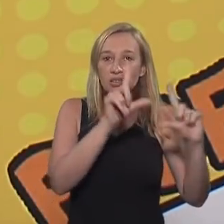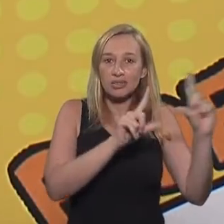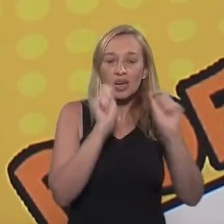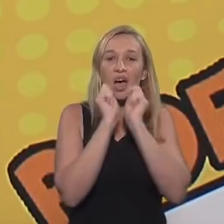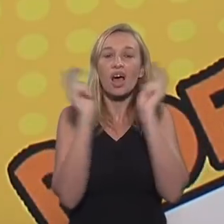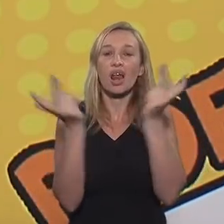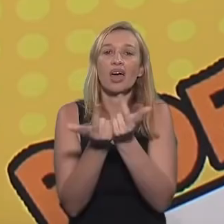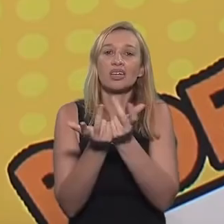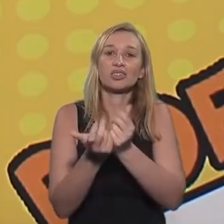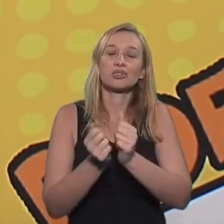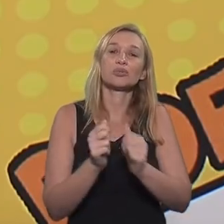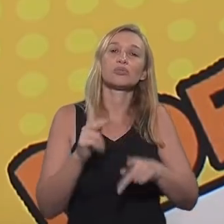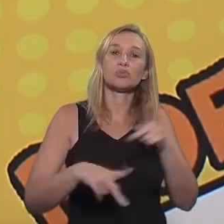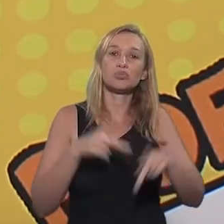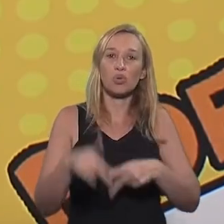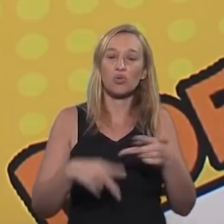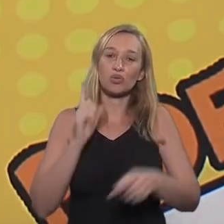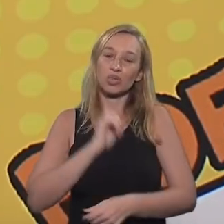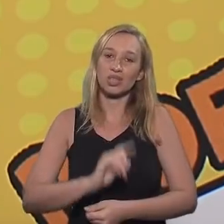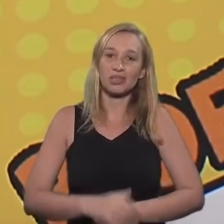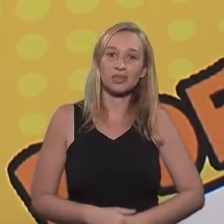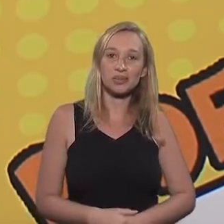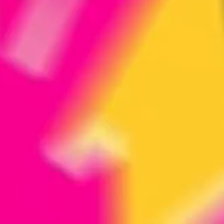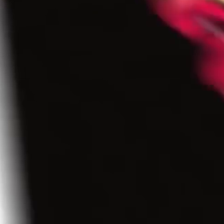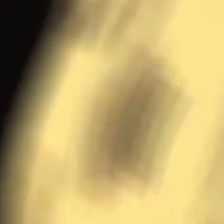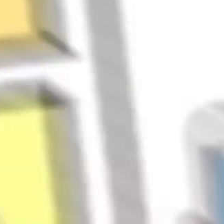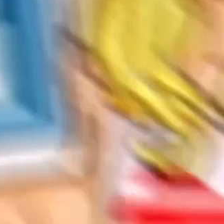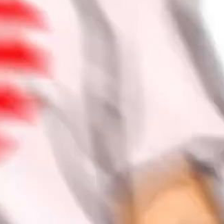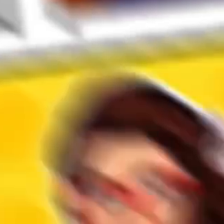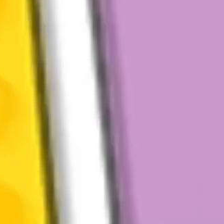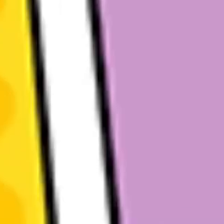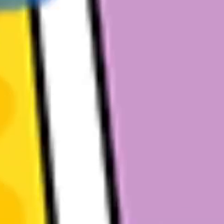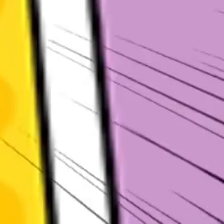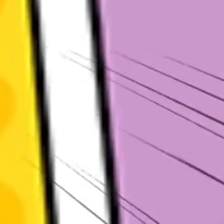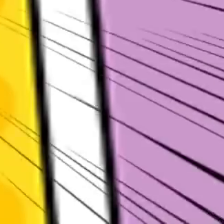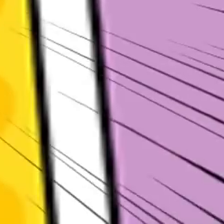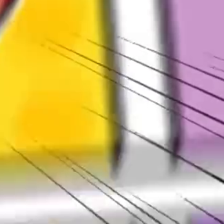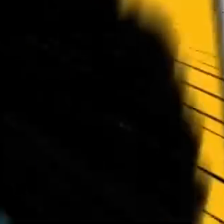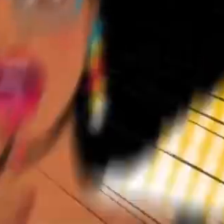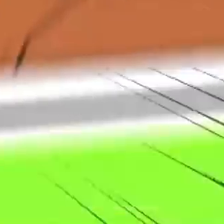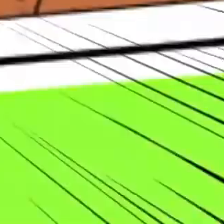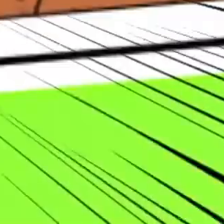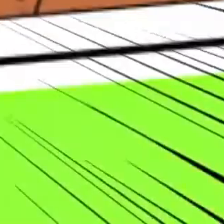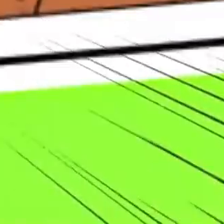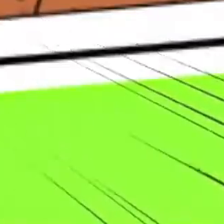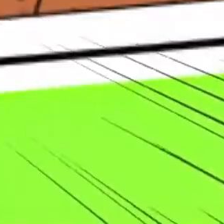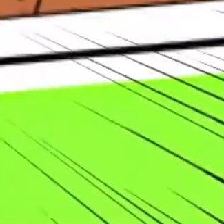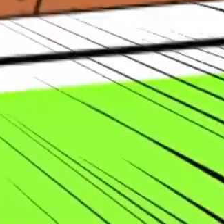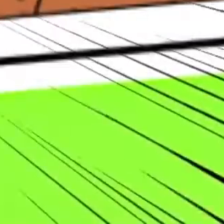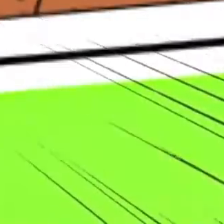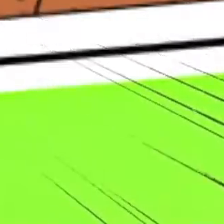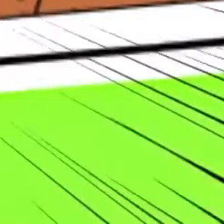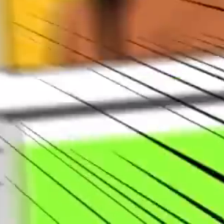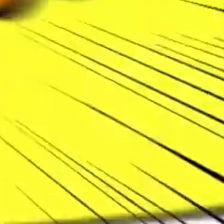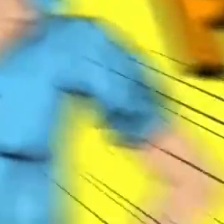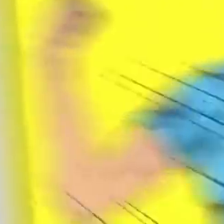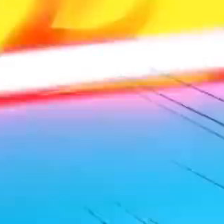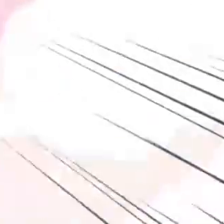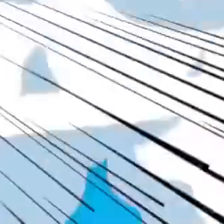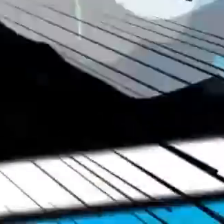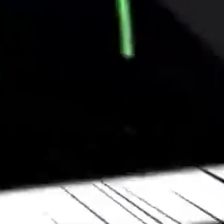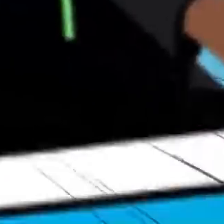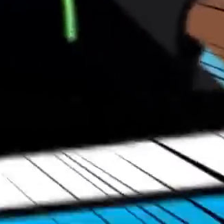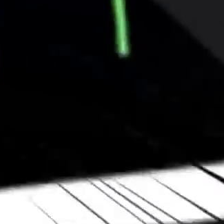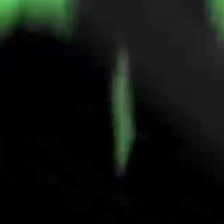alerj.rj.gov.br. TV Alerj, o canal do povo fluminense. Nós estamos ligadas, queremos ser respeitadas. Juntas somos mais fortes, juntas